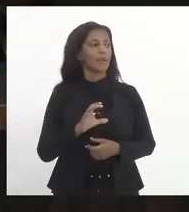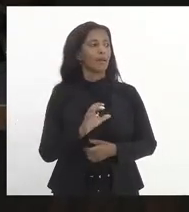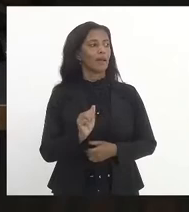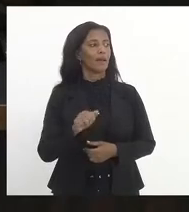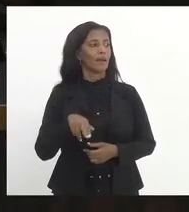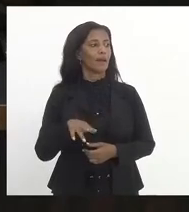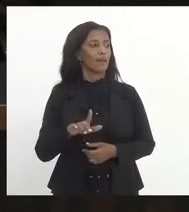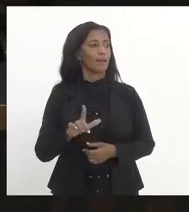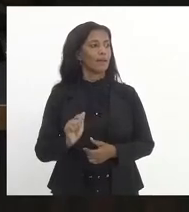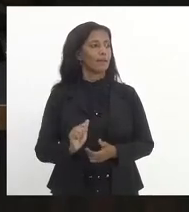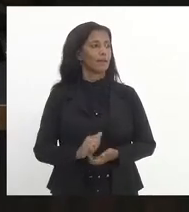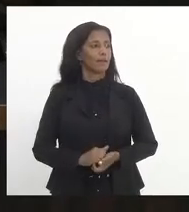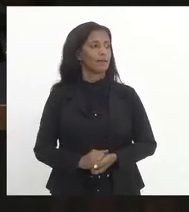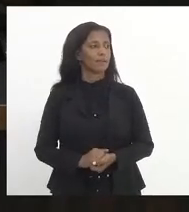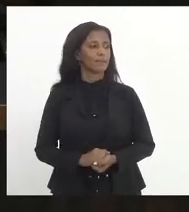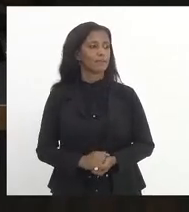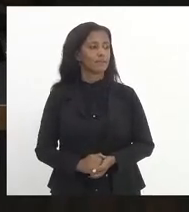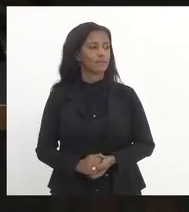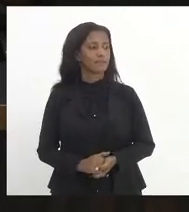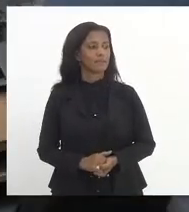Canella.